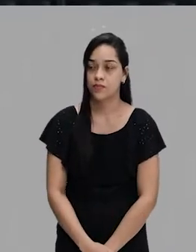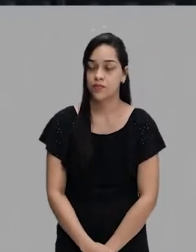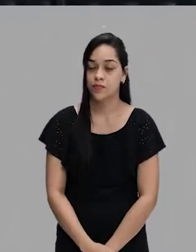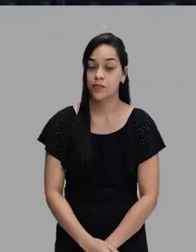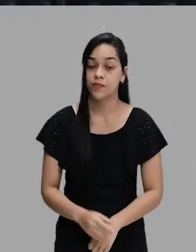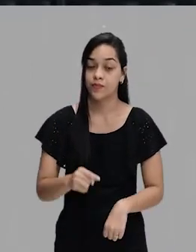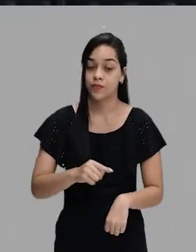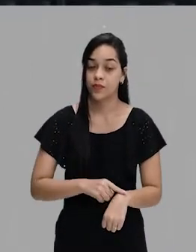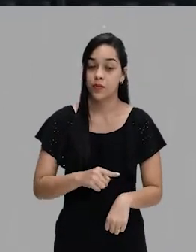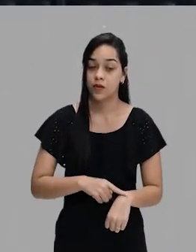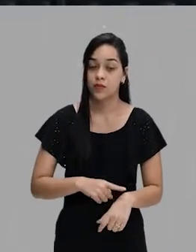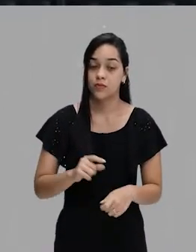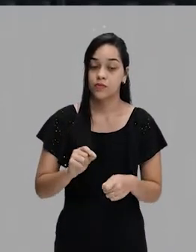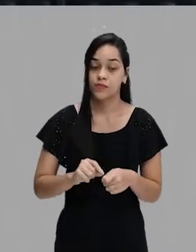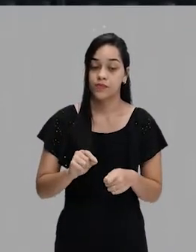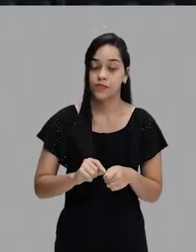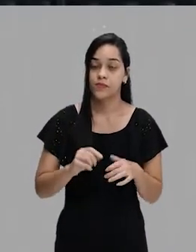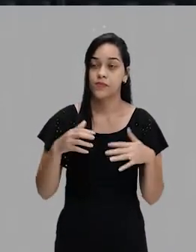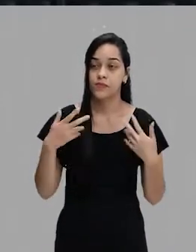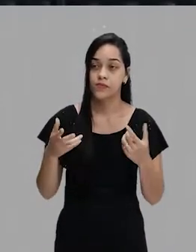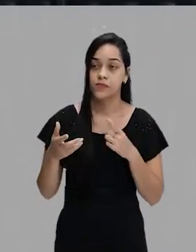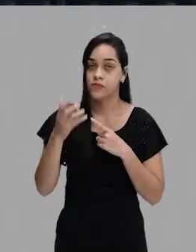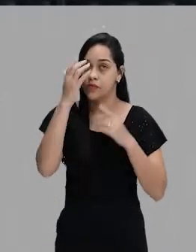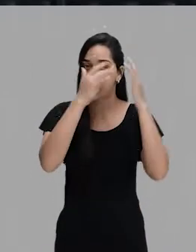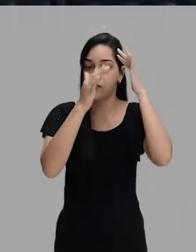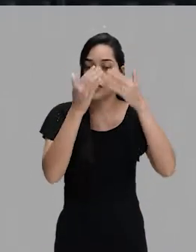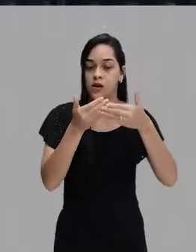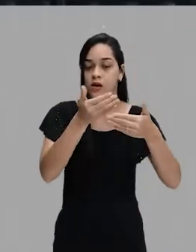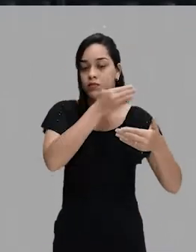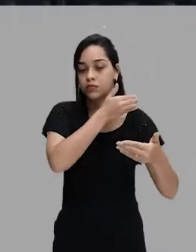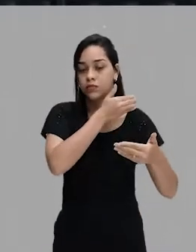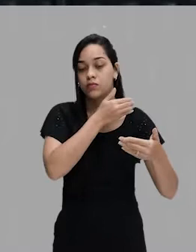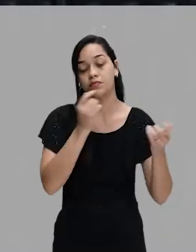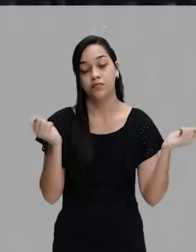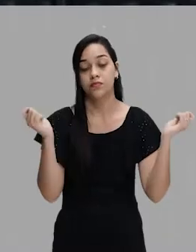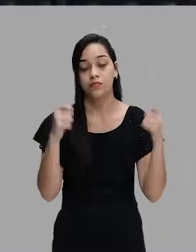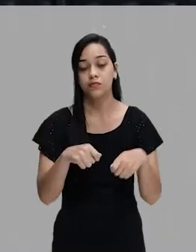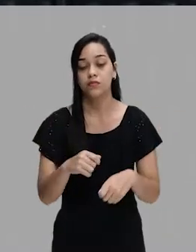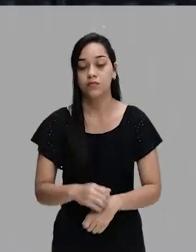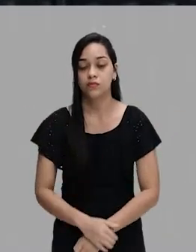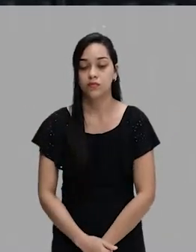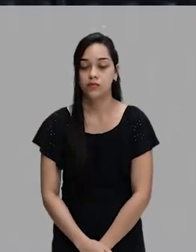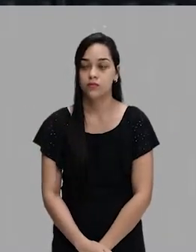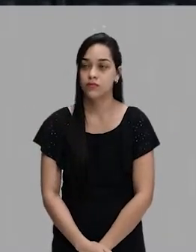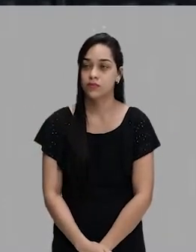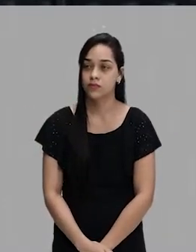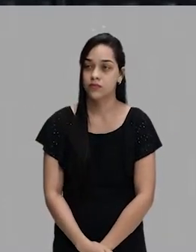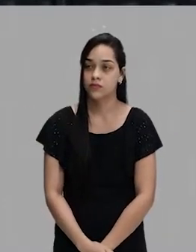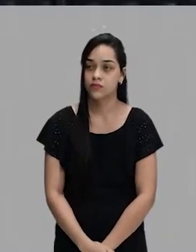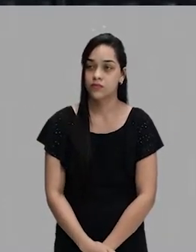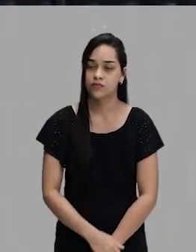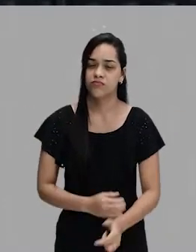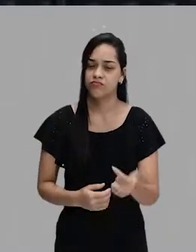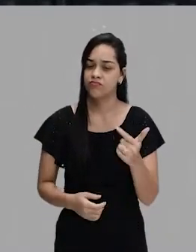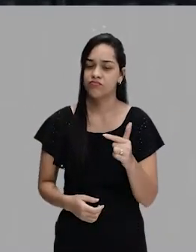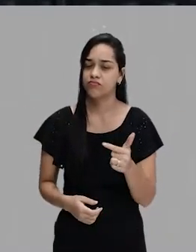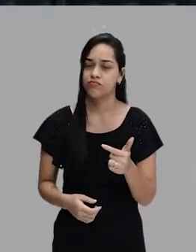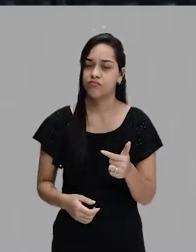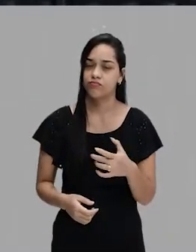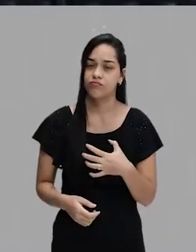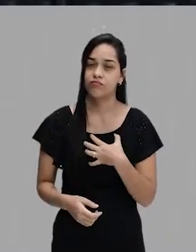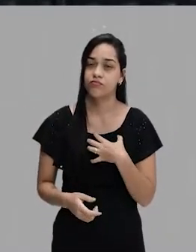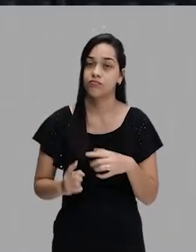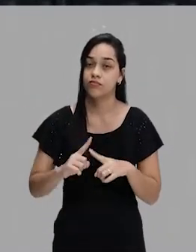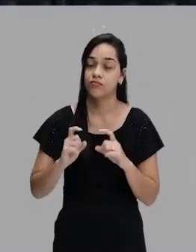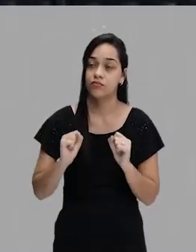o tempo faça a ilusão recuar, é provável. Fica sem sentido. Mas